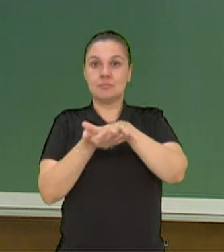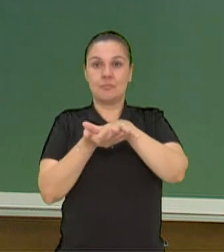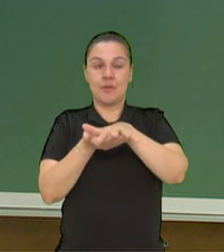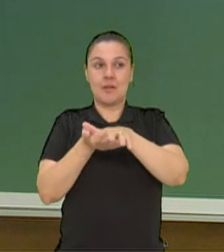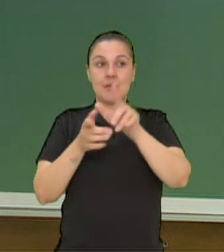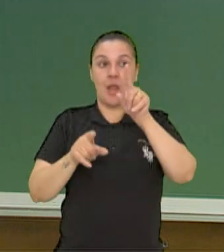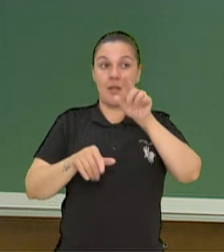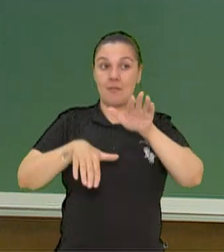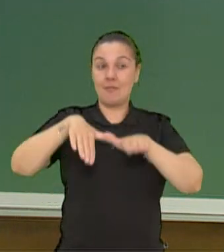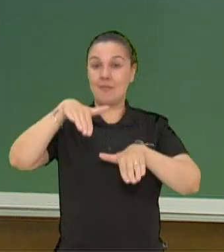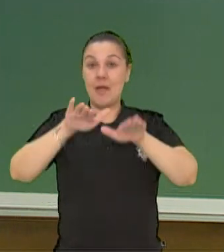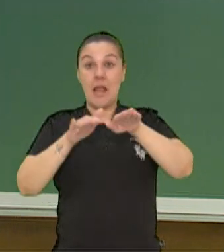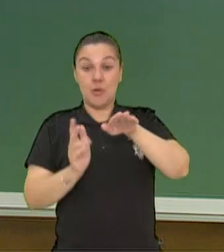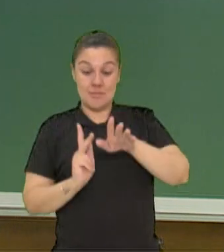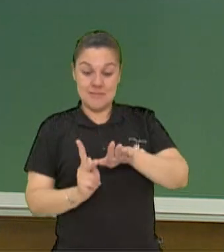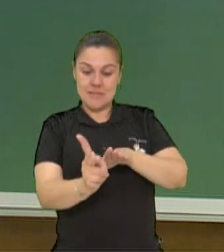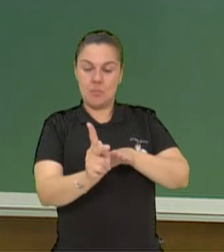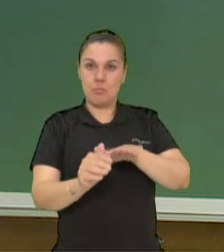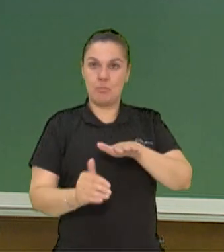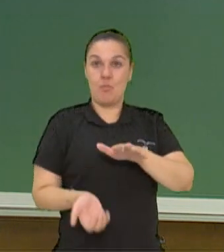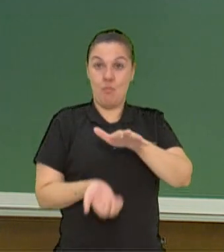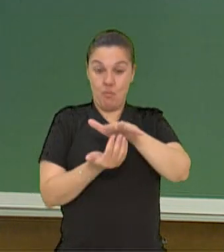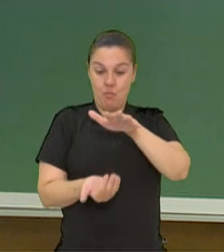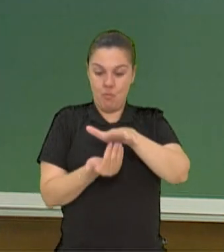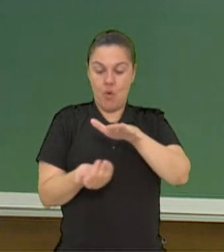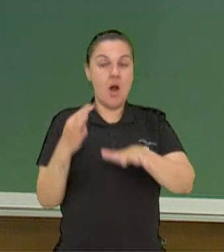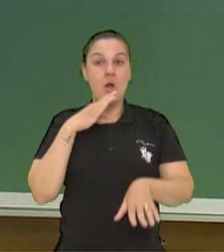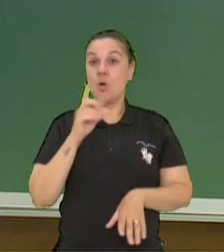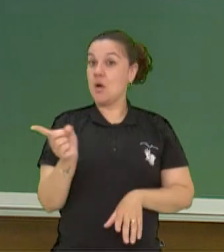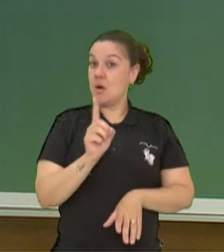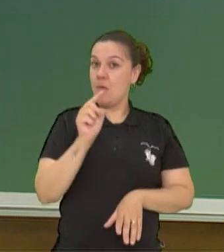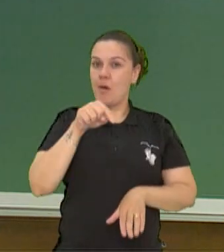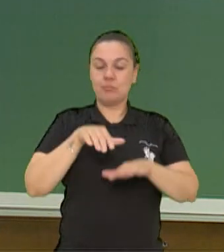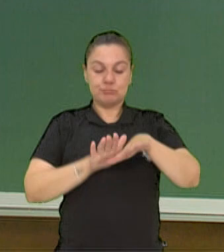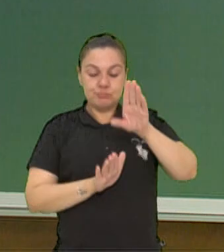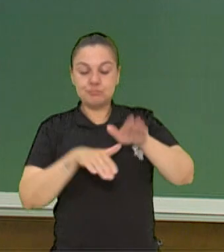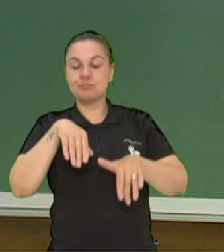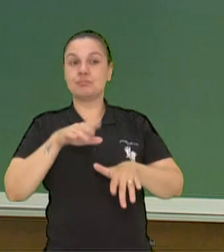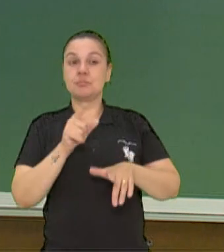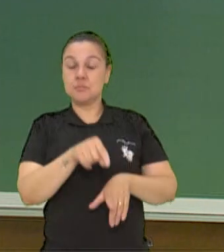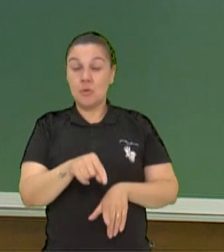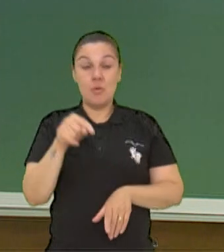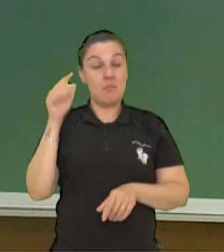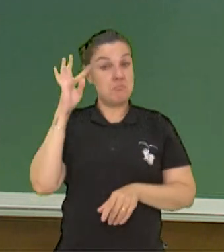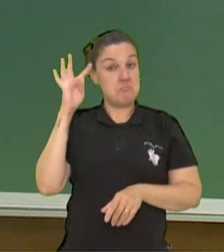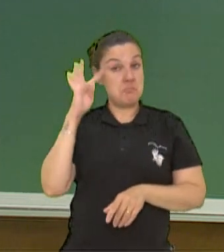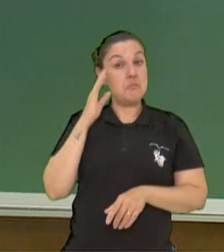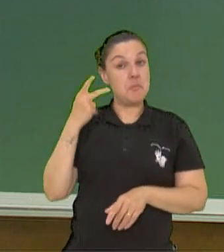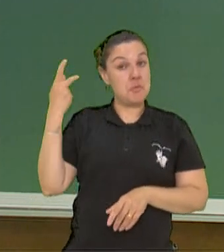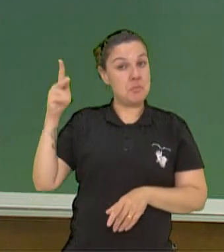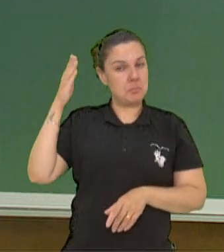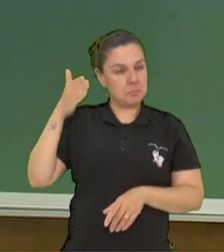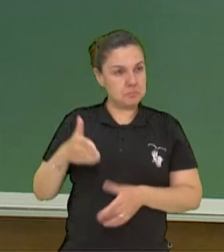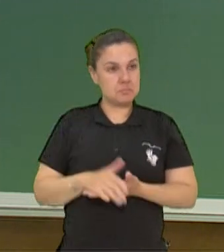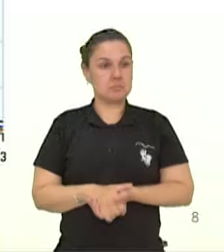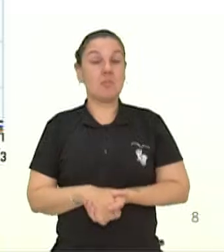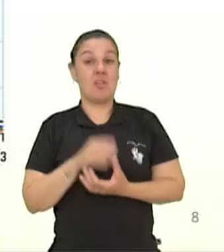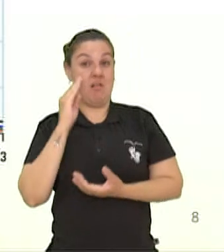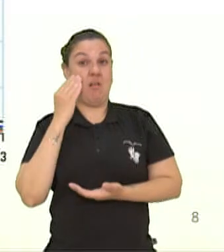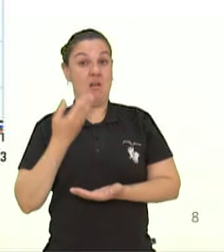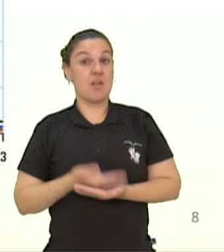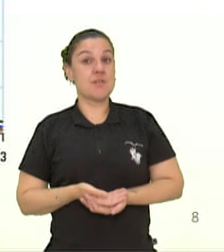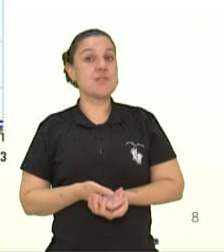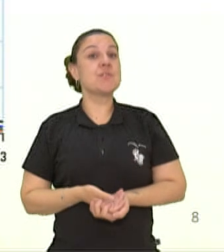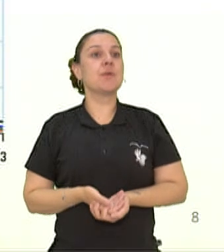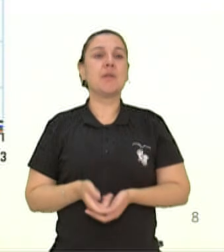seja, a emissão não é continuamente, é descontinuamente. Pessoal, e ele bolou a teoria dele. E acredite,